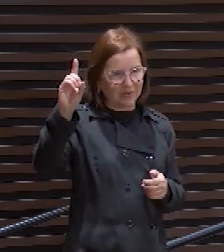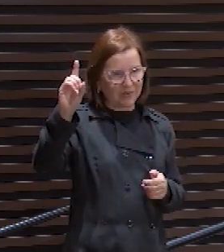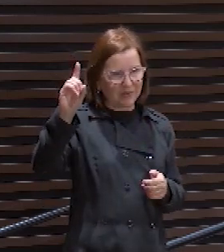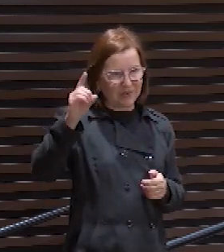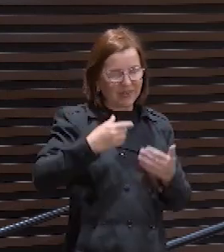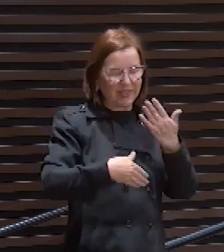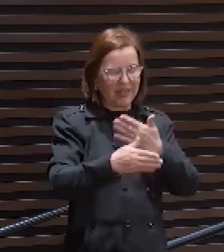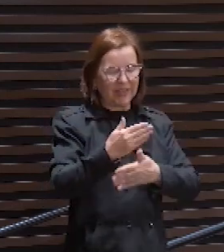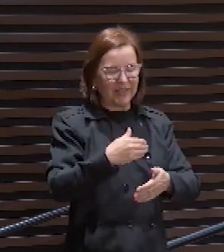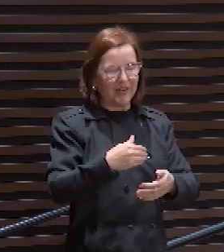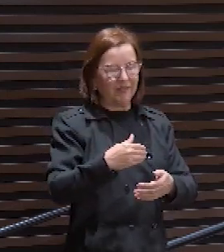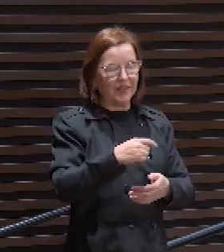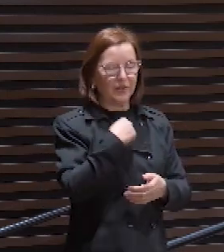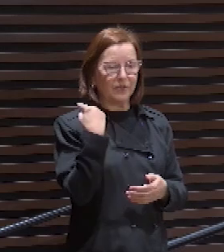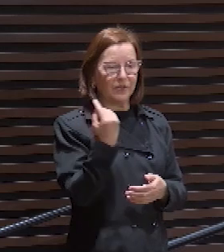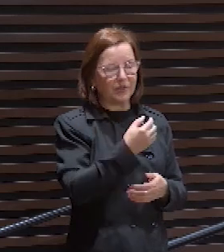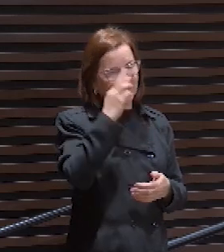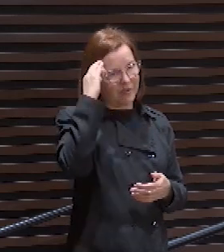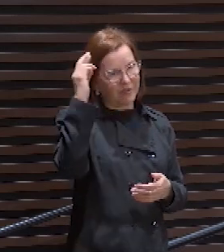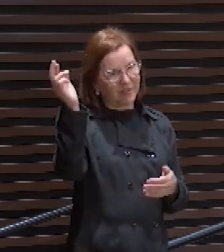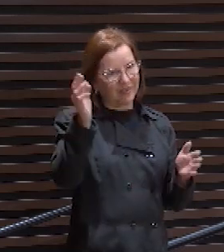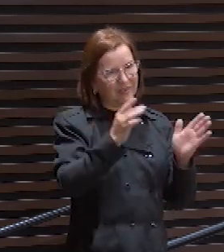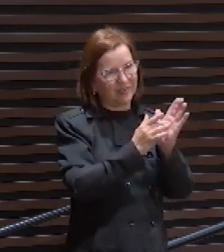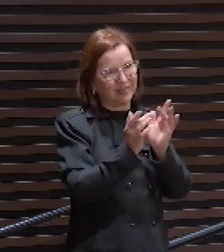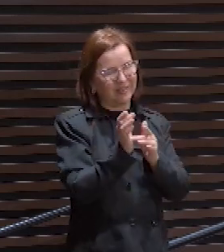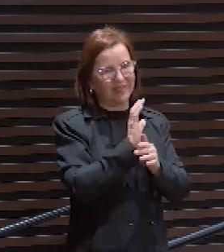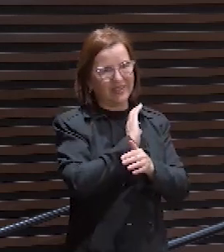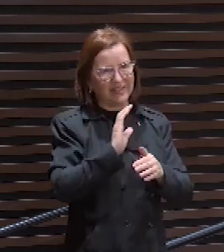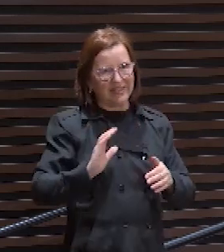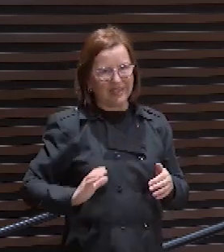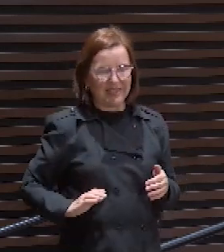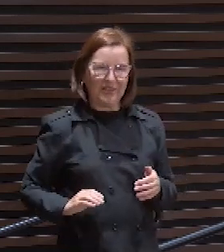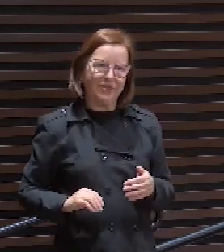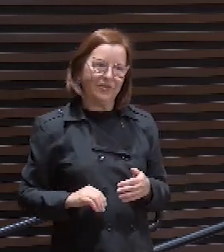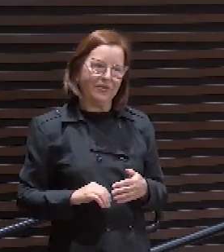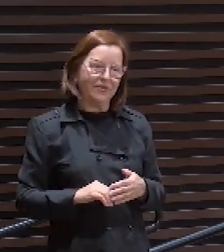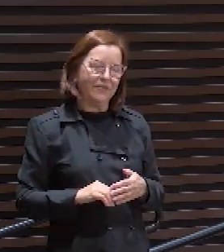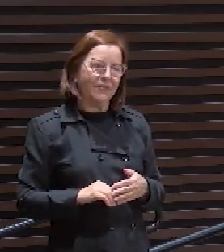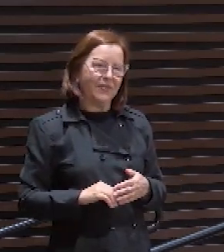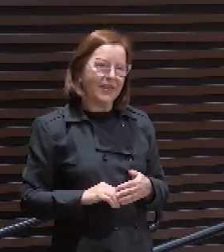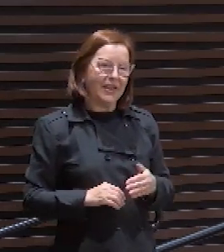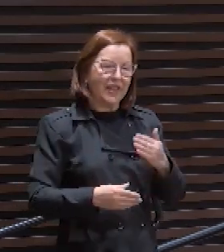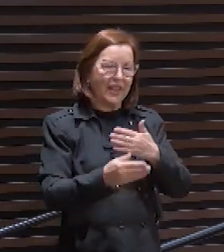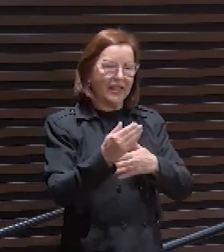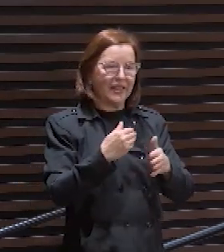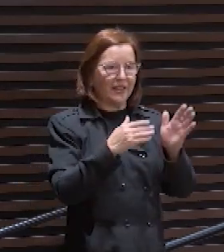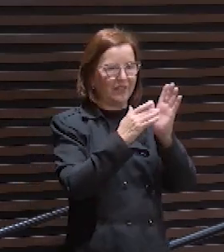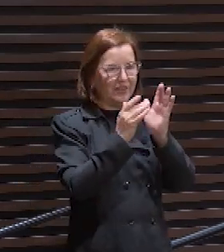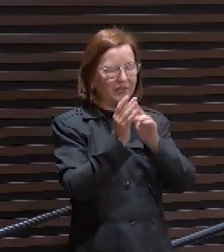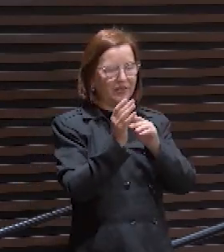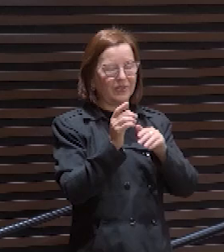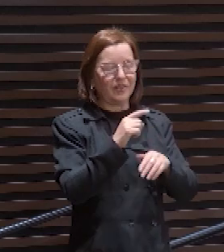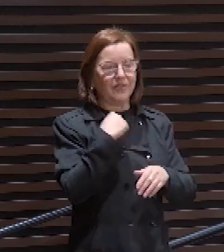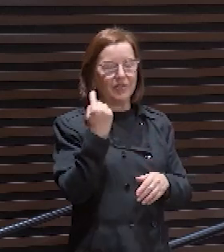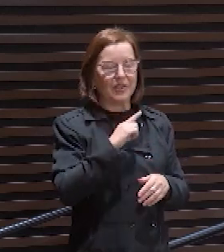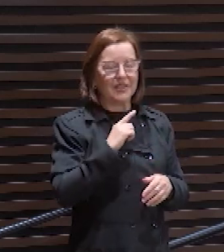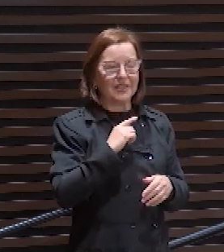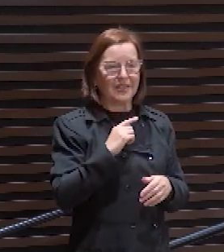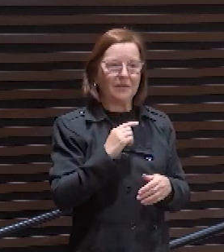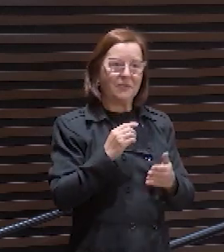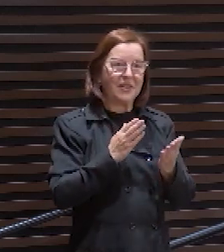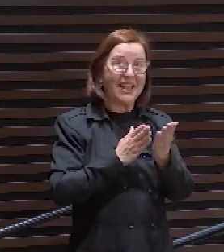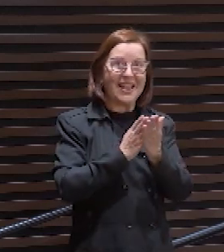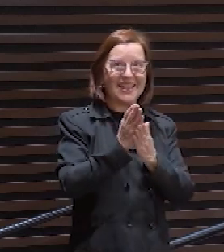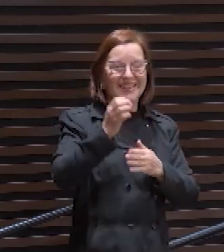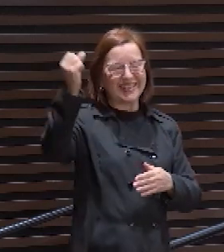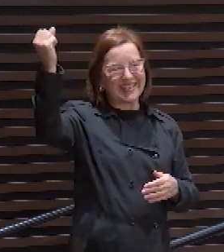nosso Senhor Jesus Cristo, por meio de quem tivemos acesso à graça de Deus. Jesus aqui, irmãos, ele não